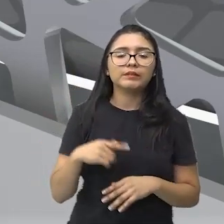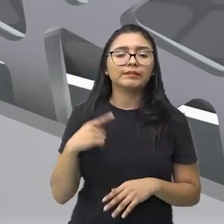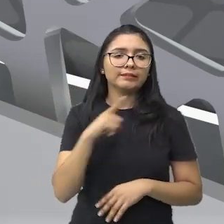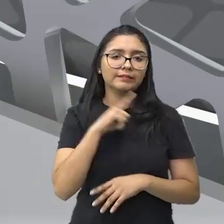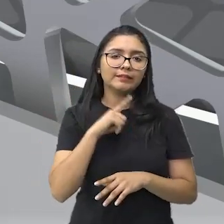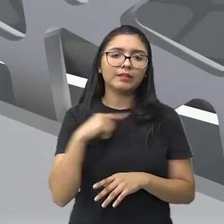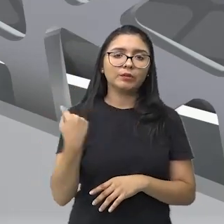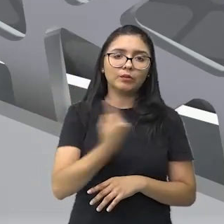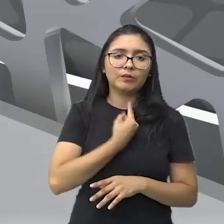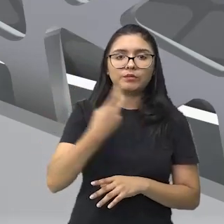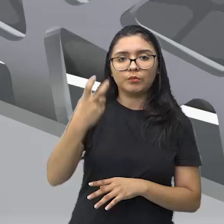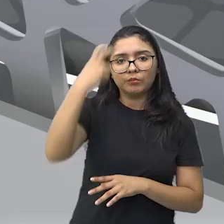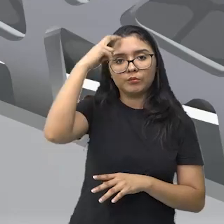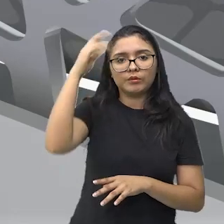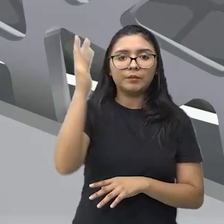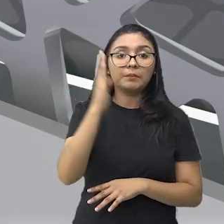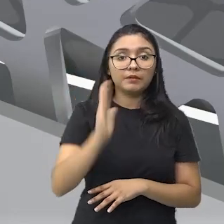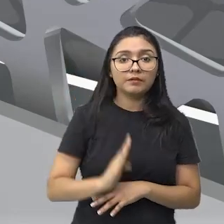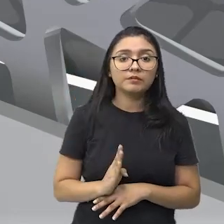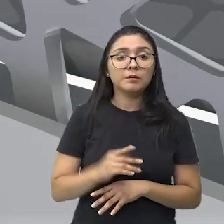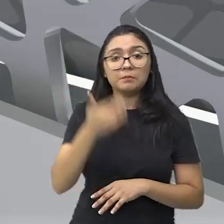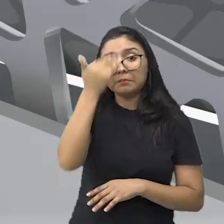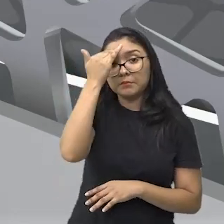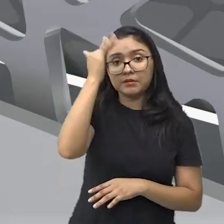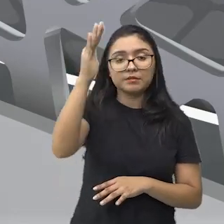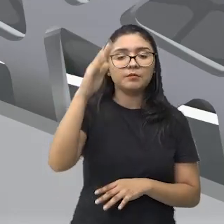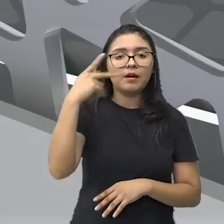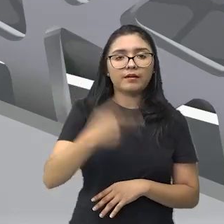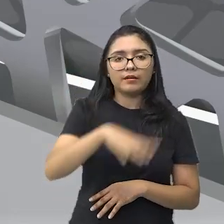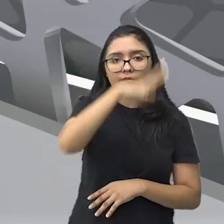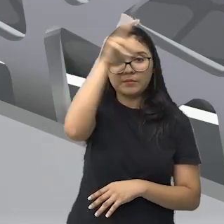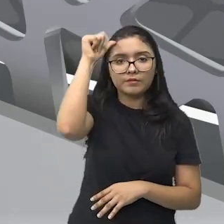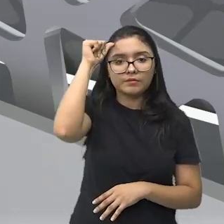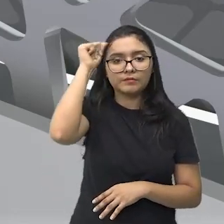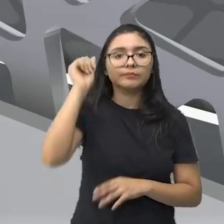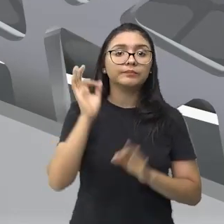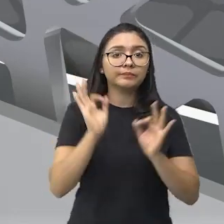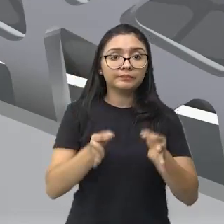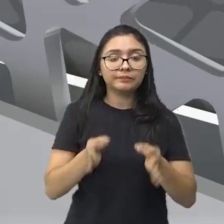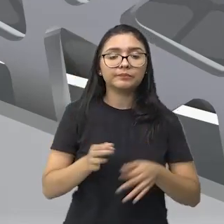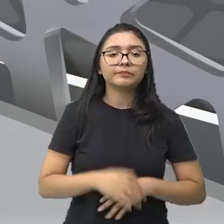nossa cultura do Brasil e principalmente